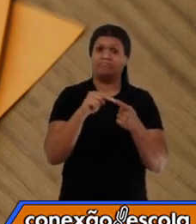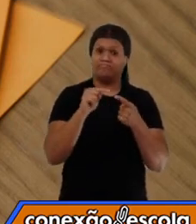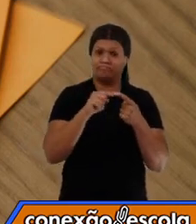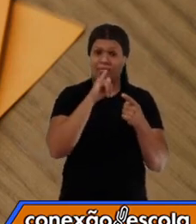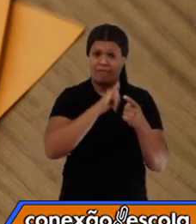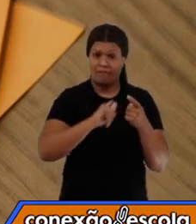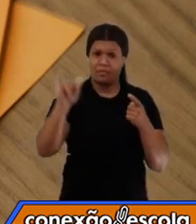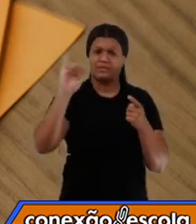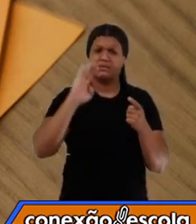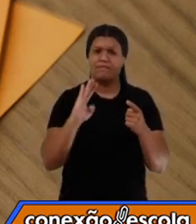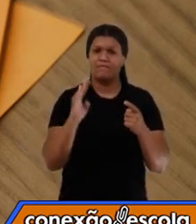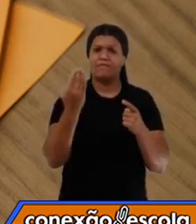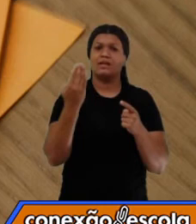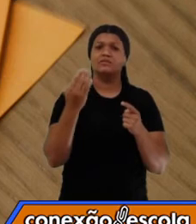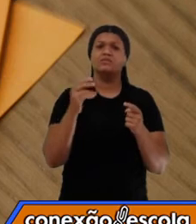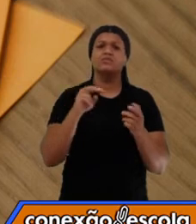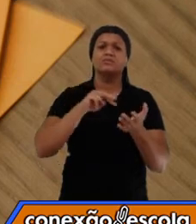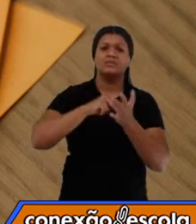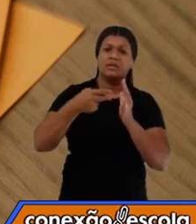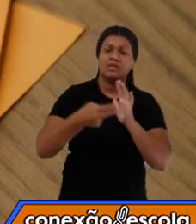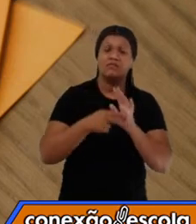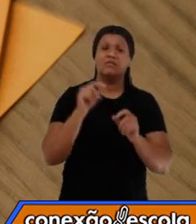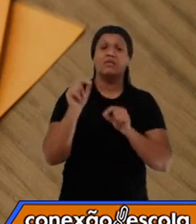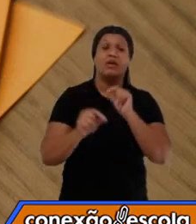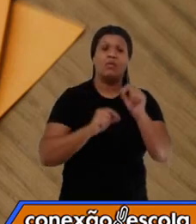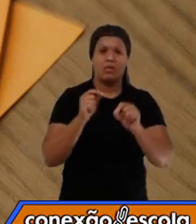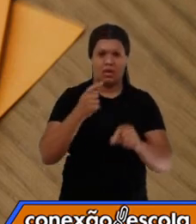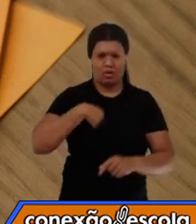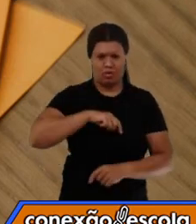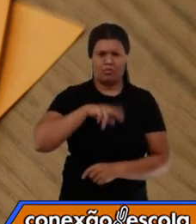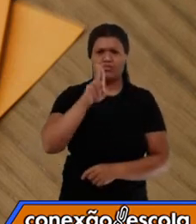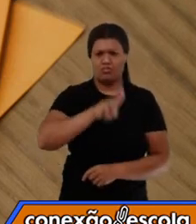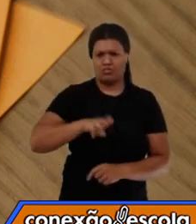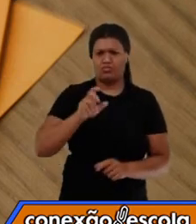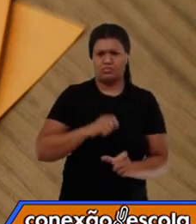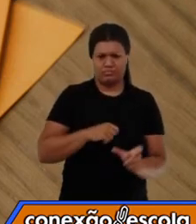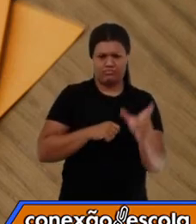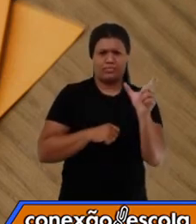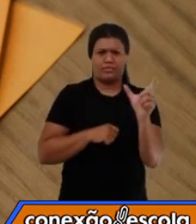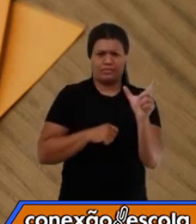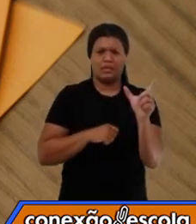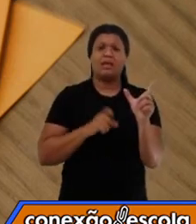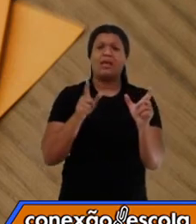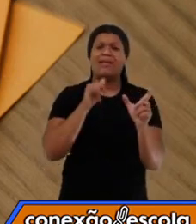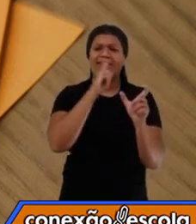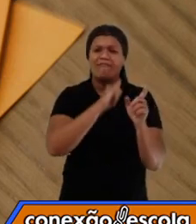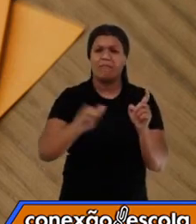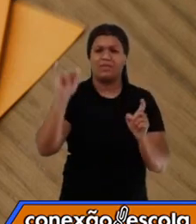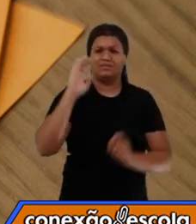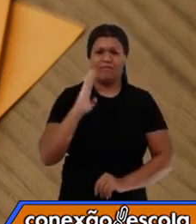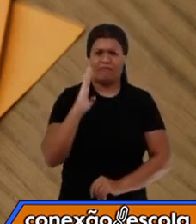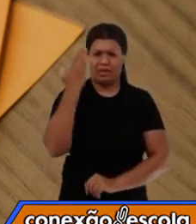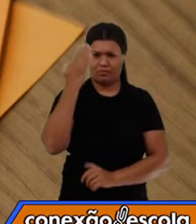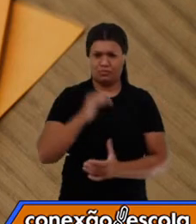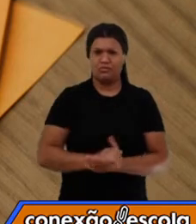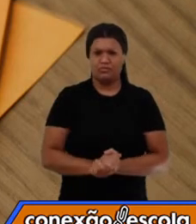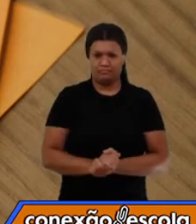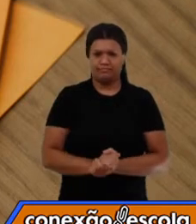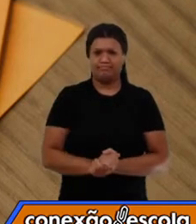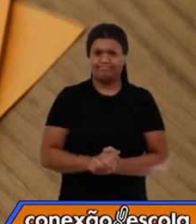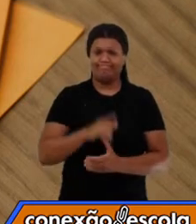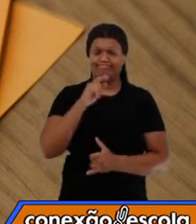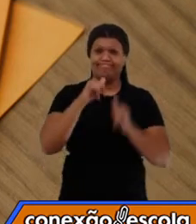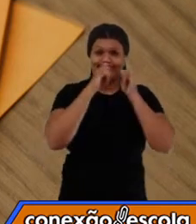inglesa, que é um estrangeirismo para nós, a gente usa aqui também, e são as notícias falsas. A notícia falsa